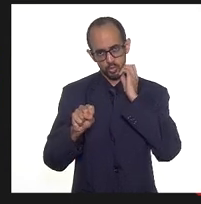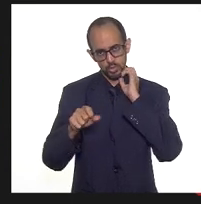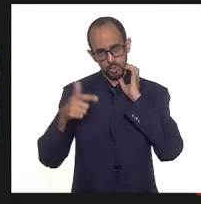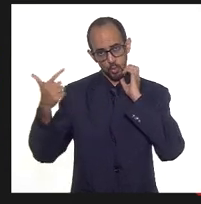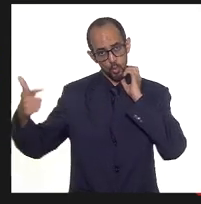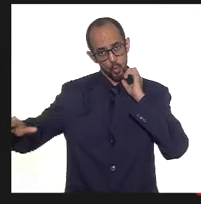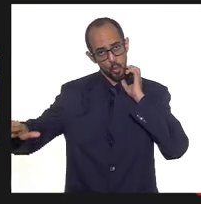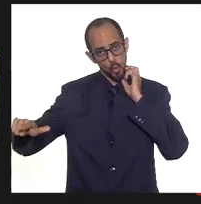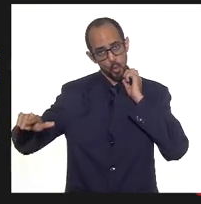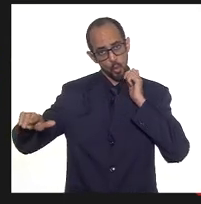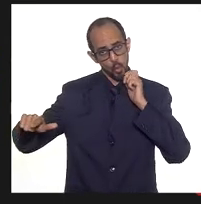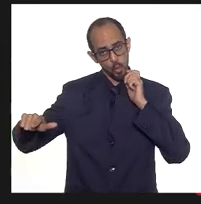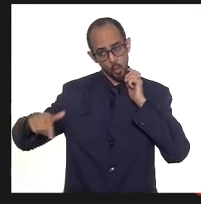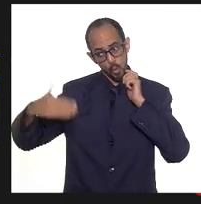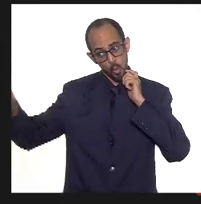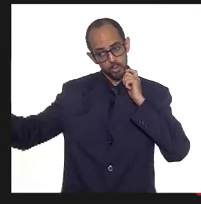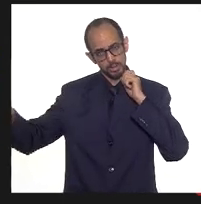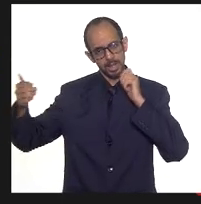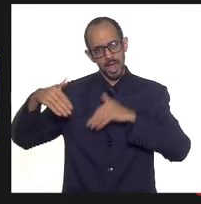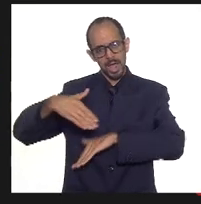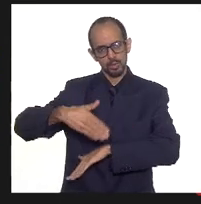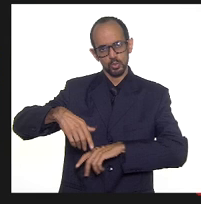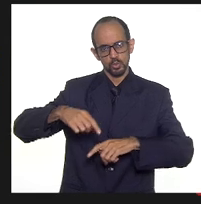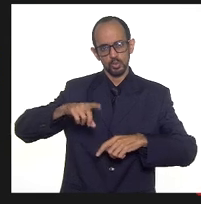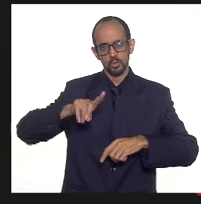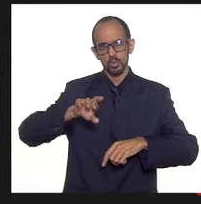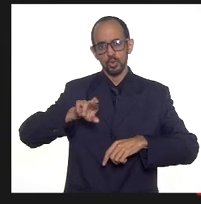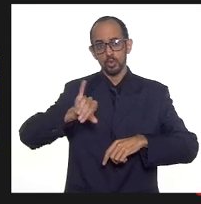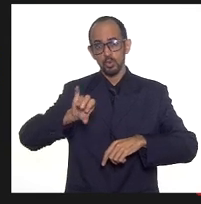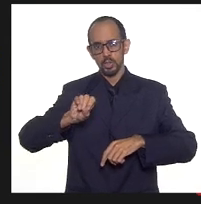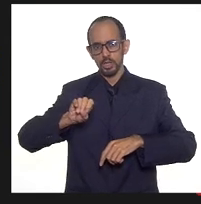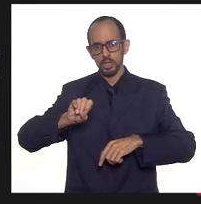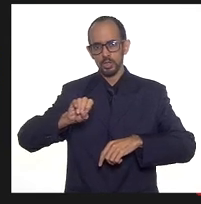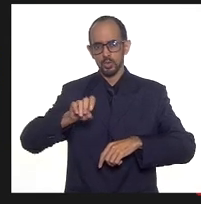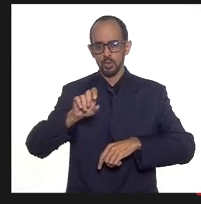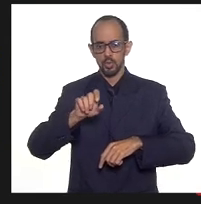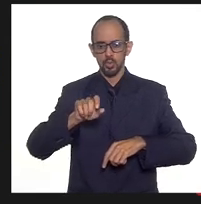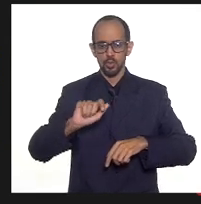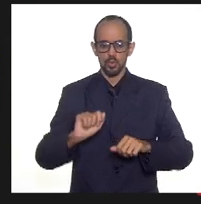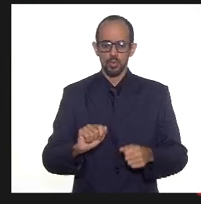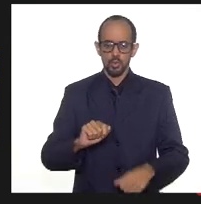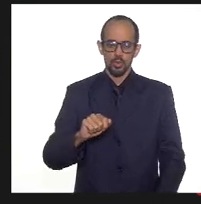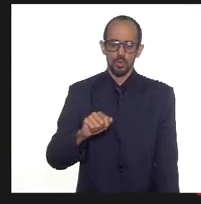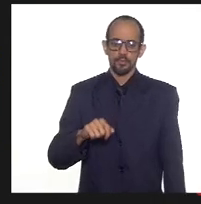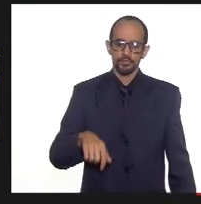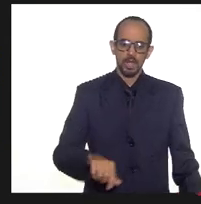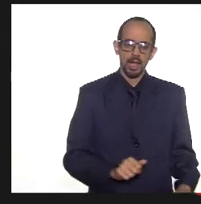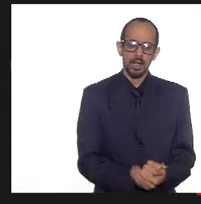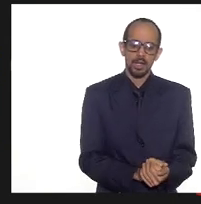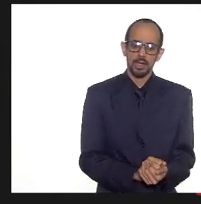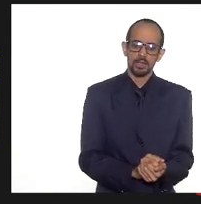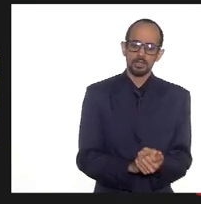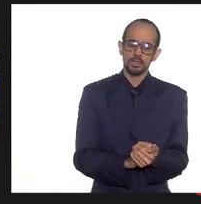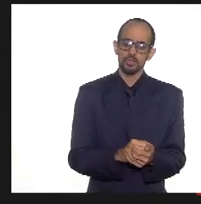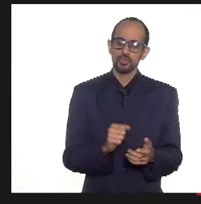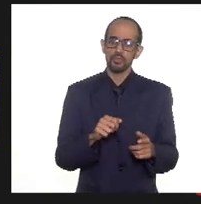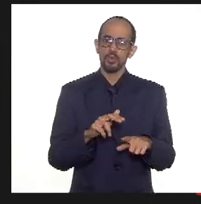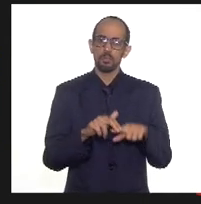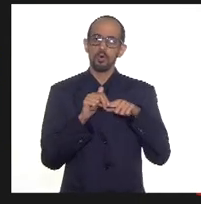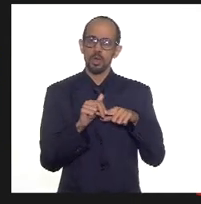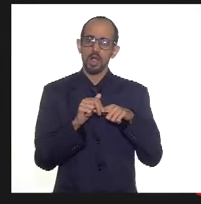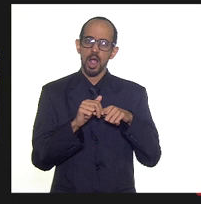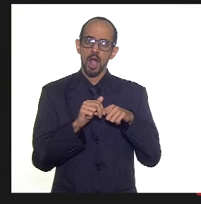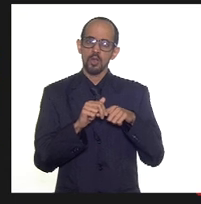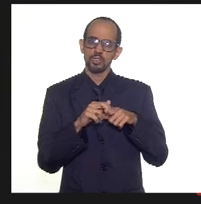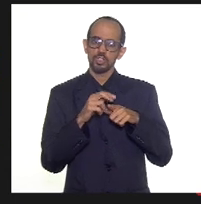Paraíba. E essa depredação, como sempre, acompanhada de ofensas, né, contra o pai de santo, contra os fiéis que